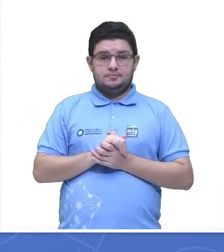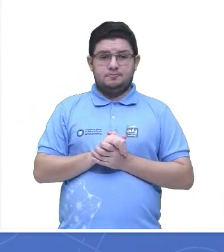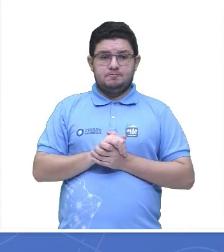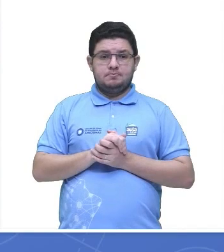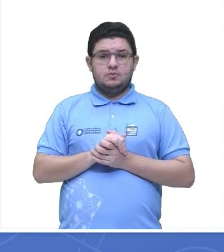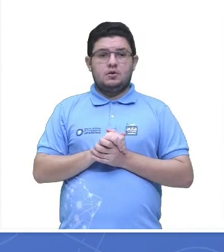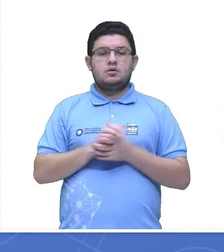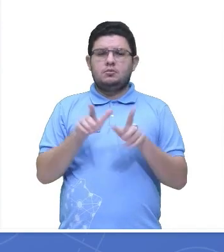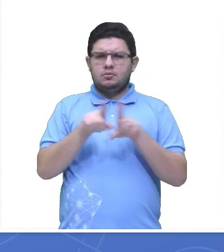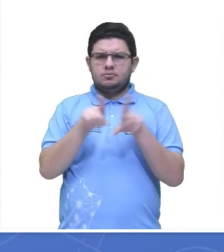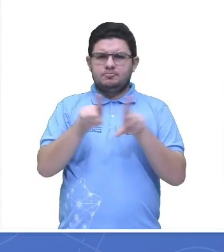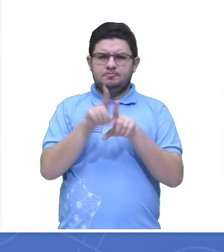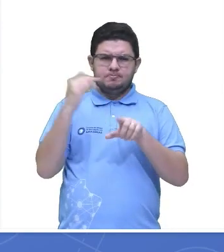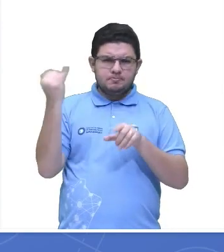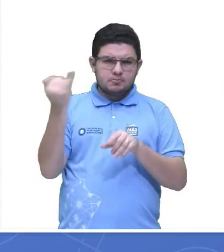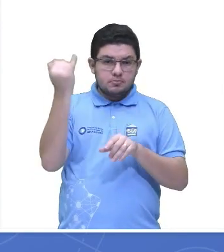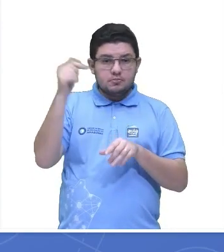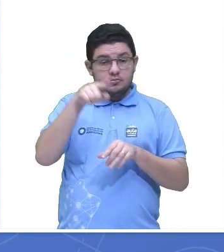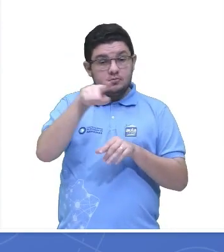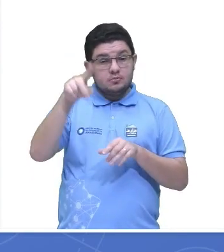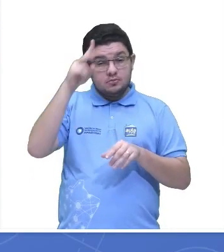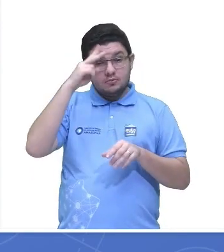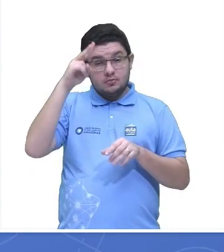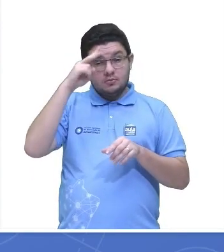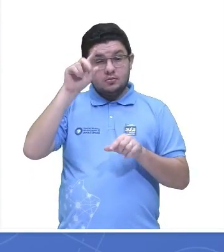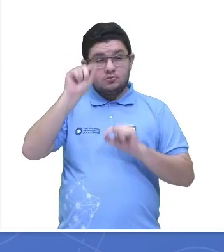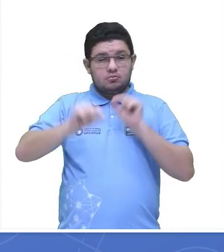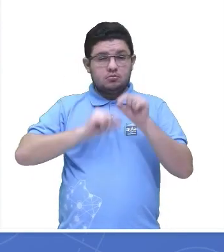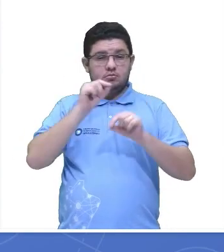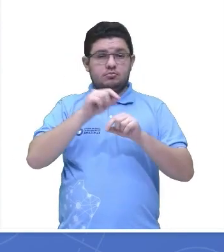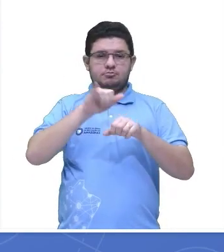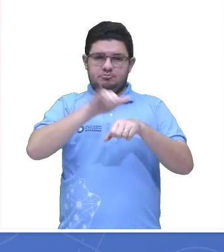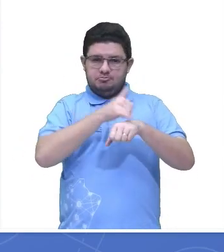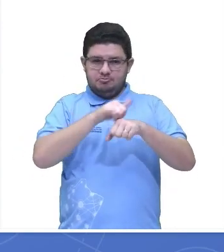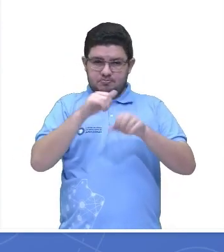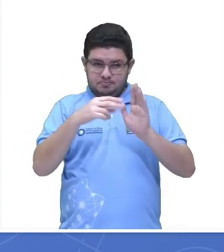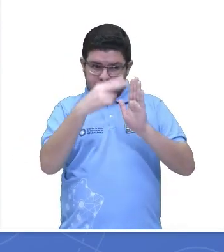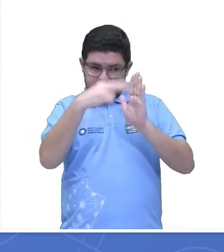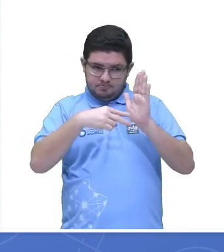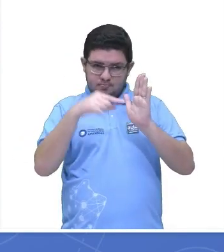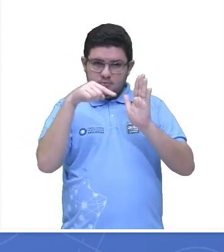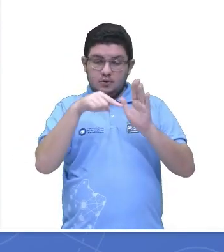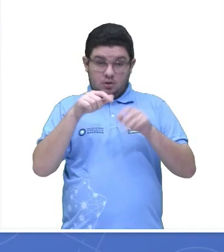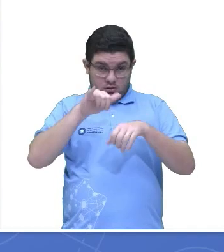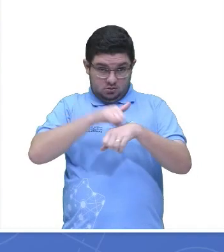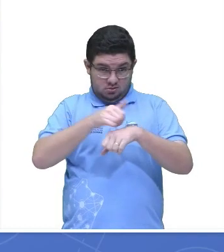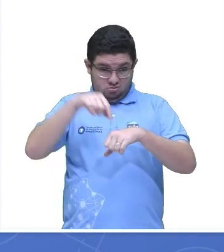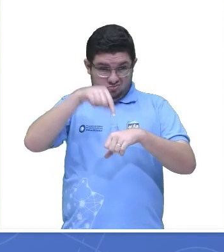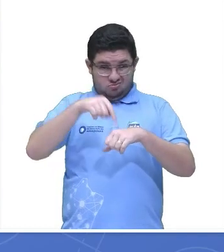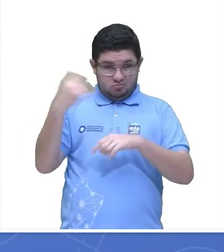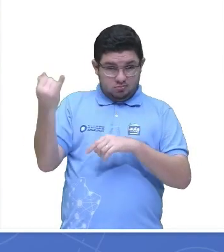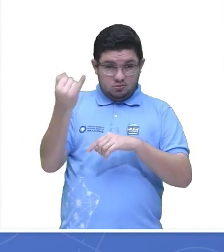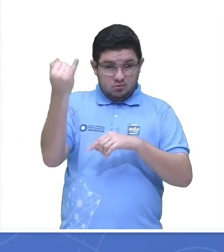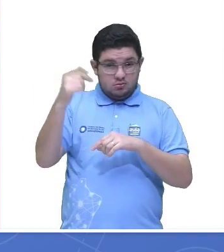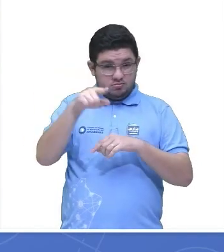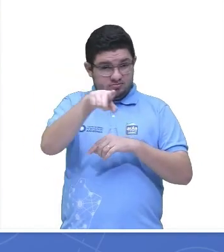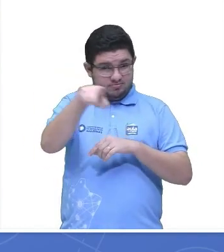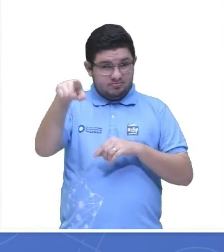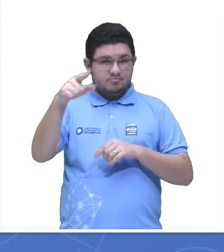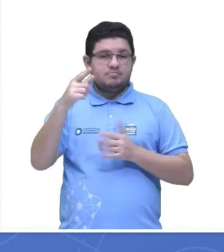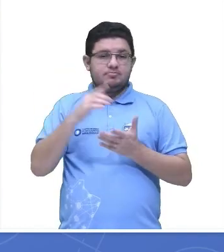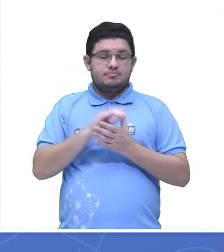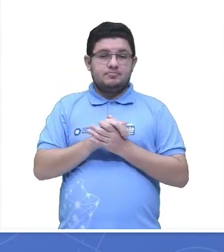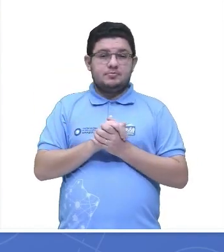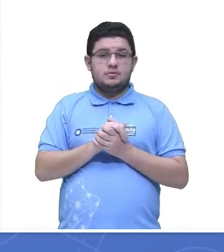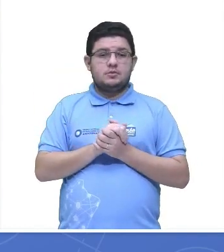né, lembrar das estratégias de leituras para que vocês, quando se depararem com elas, né, se saírem bem com essas questões. Esse é um texto curto, então não